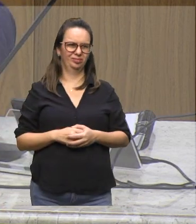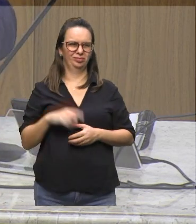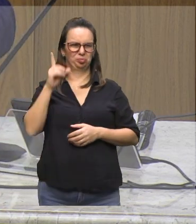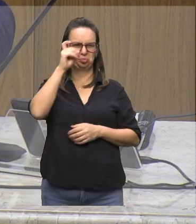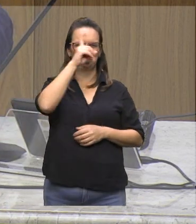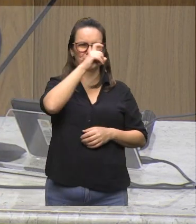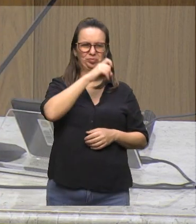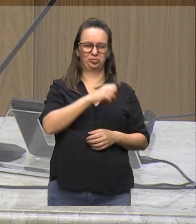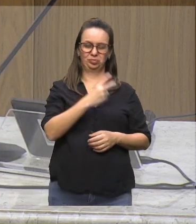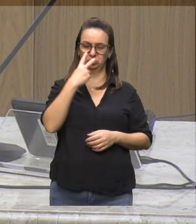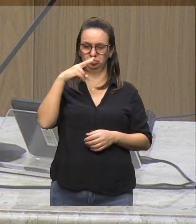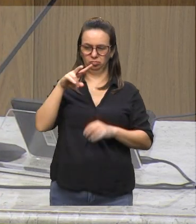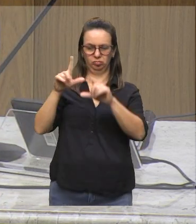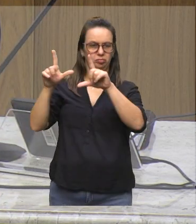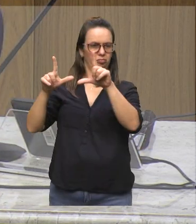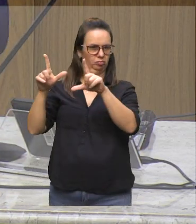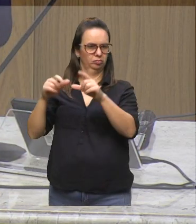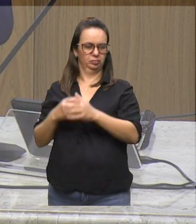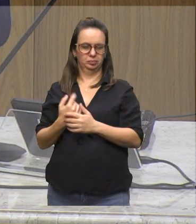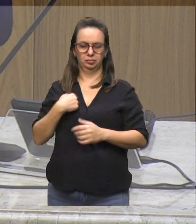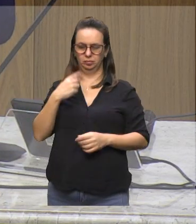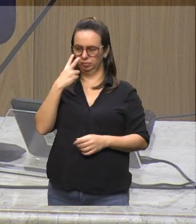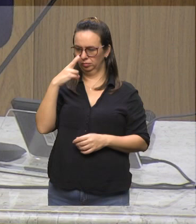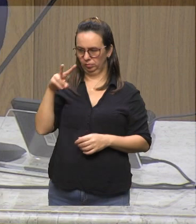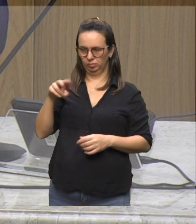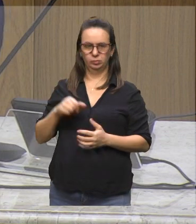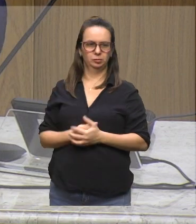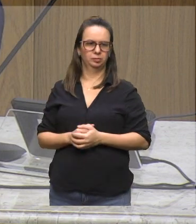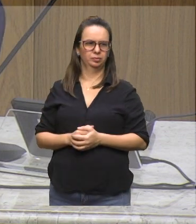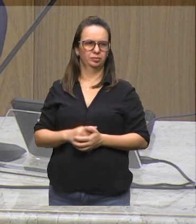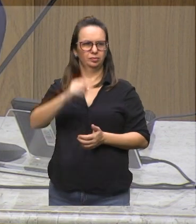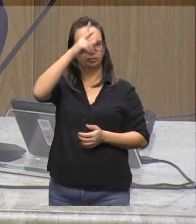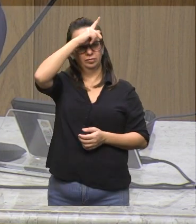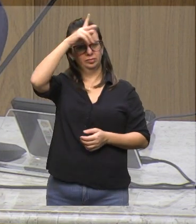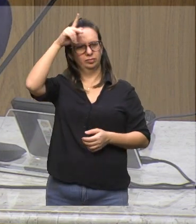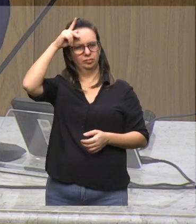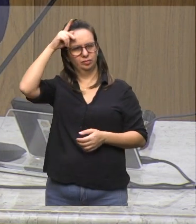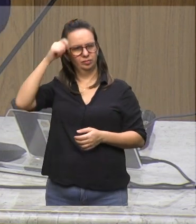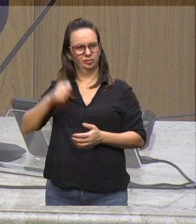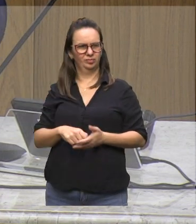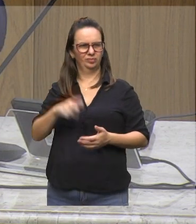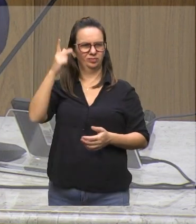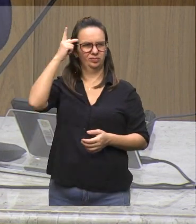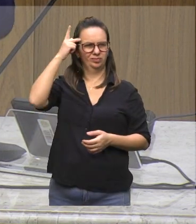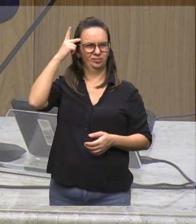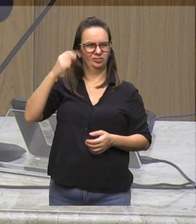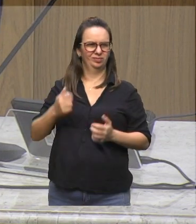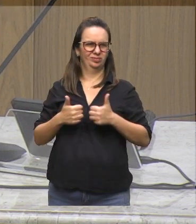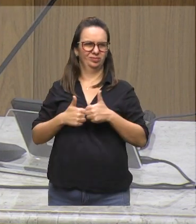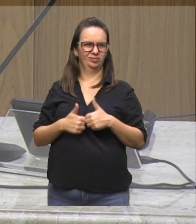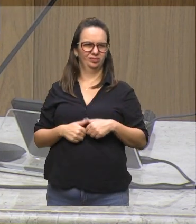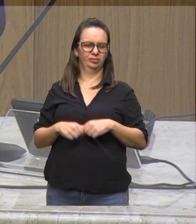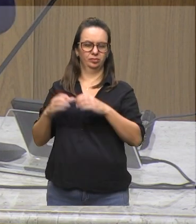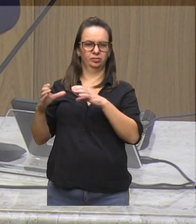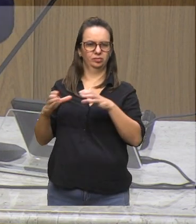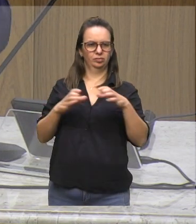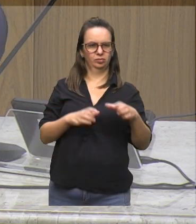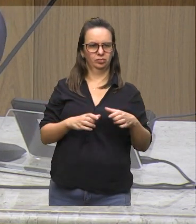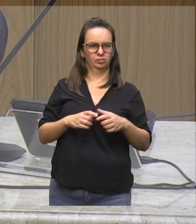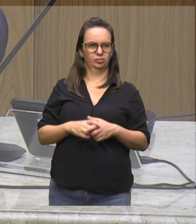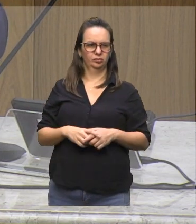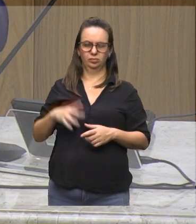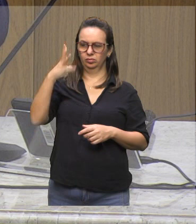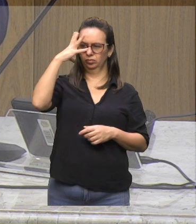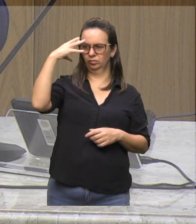estava assistindo, e estava lá, a Prefeitura de São Paulo está comprando 21 mil câmeras de identificação facial. Algumas câmeras aqui na nossa cidade fazem